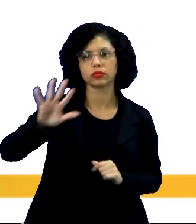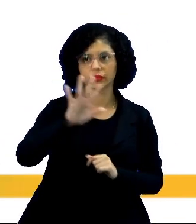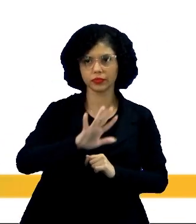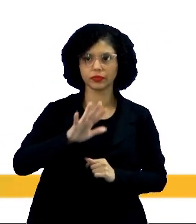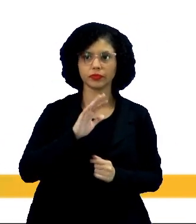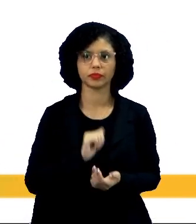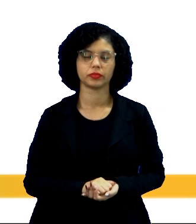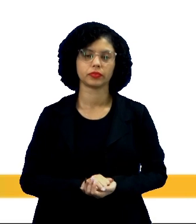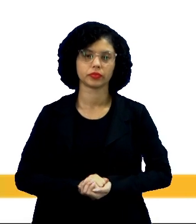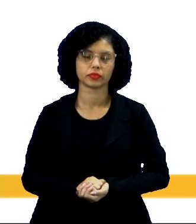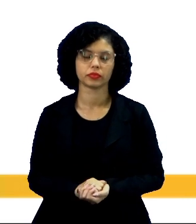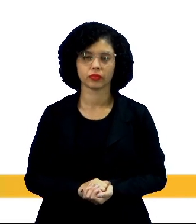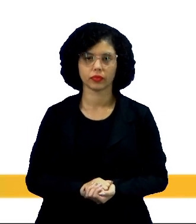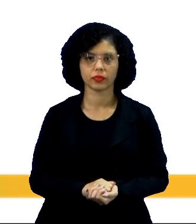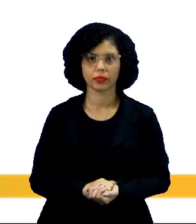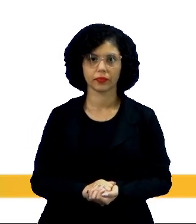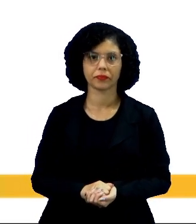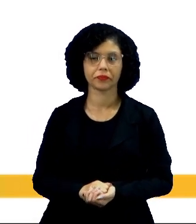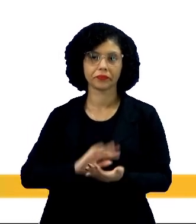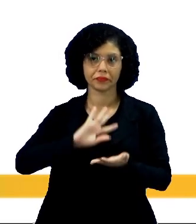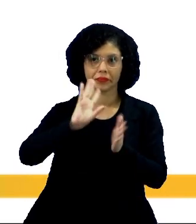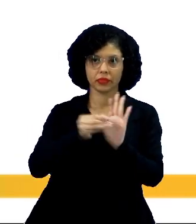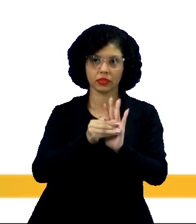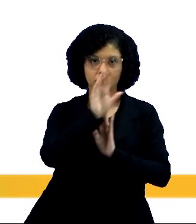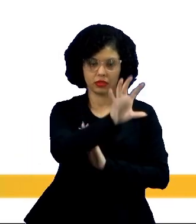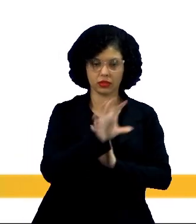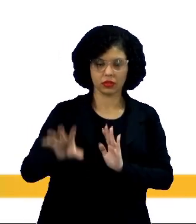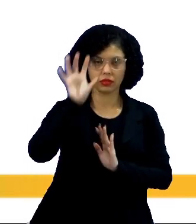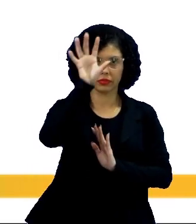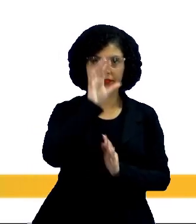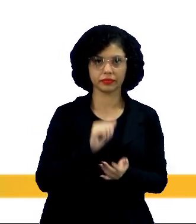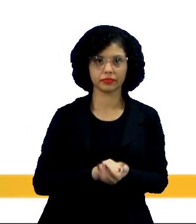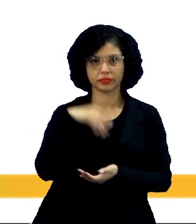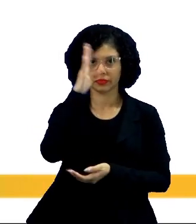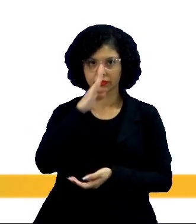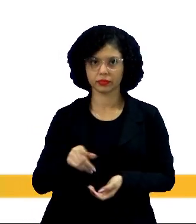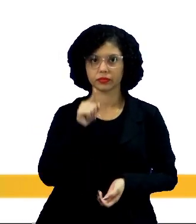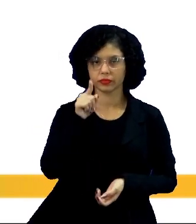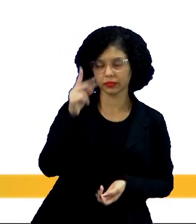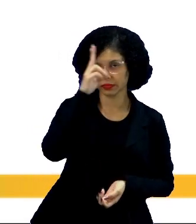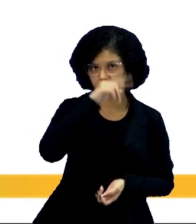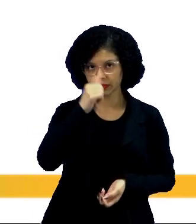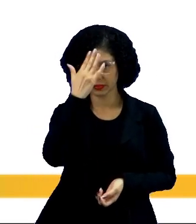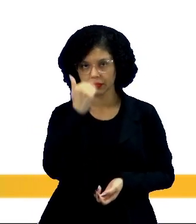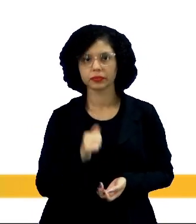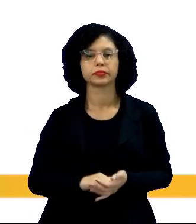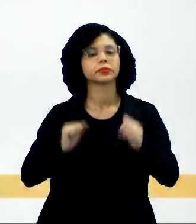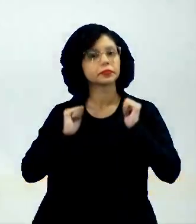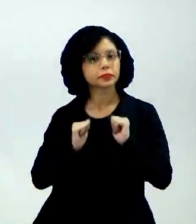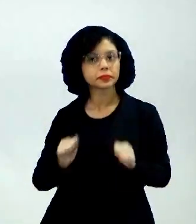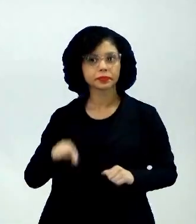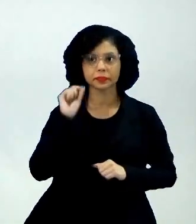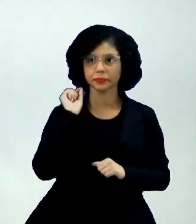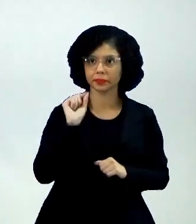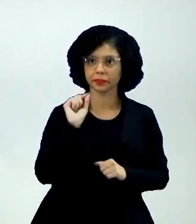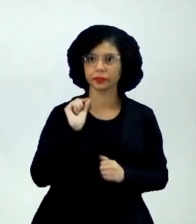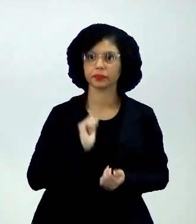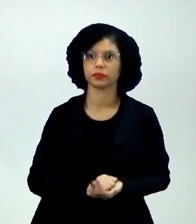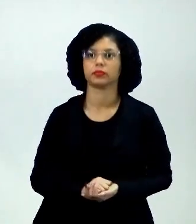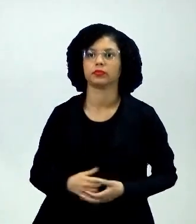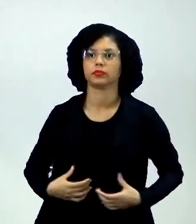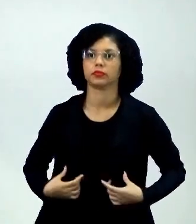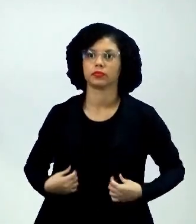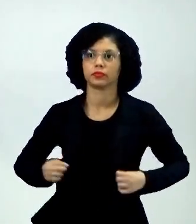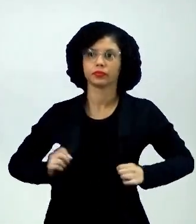nós chamamos de perímetro. Nós colocamos aí o mapa do Brasil para você se situar. Mas pode ser o quê? Pode